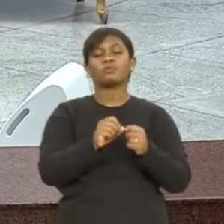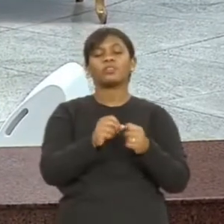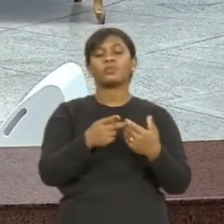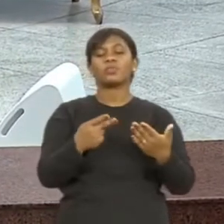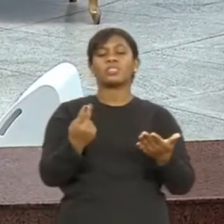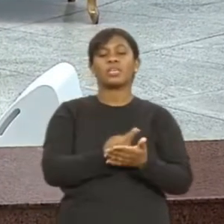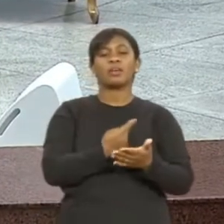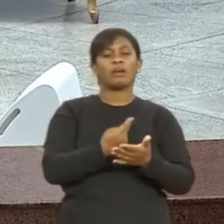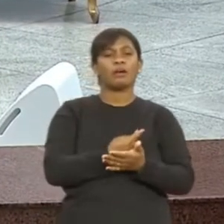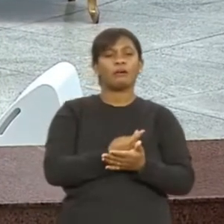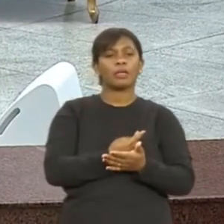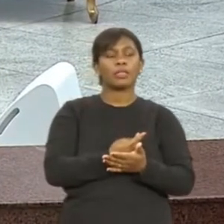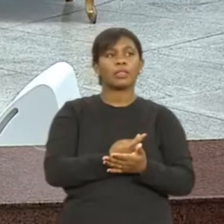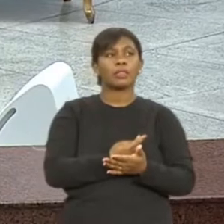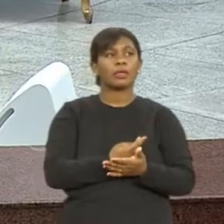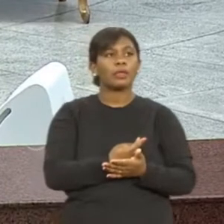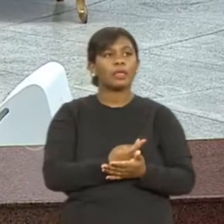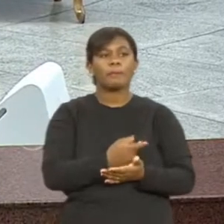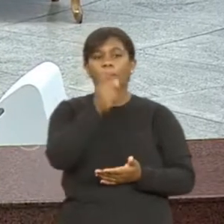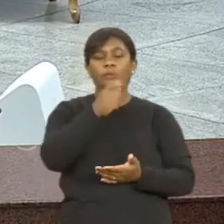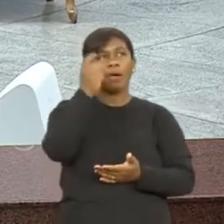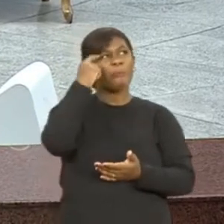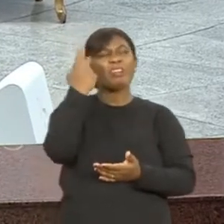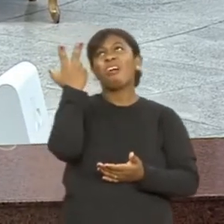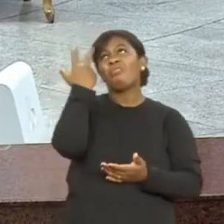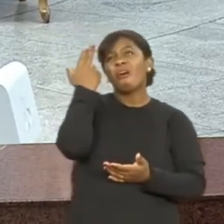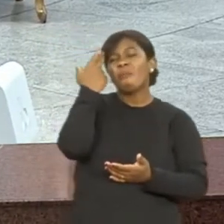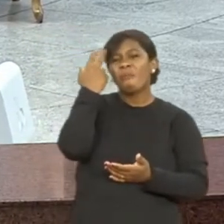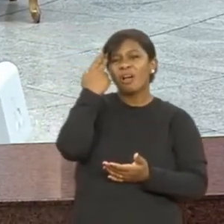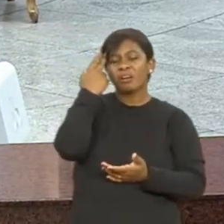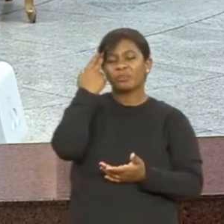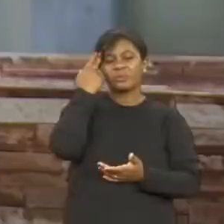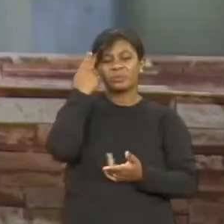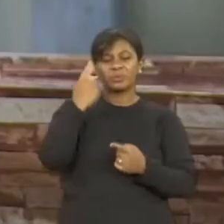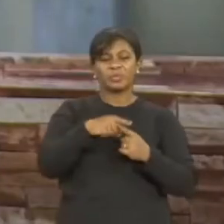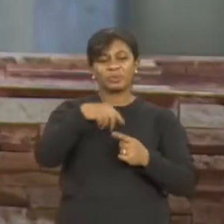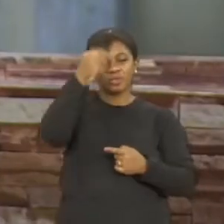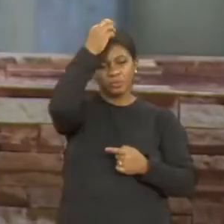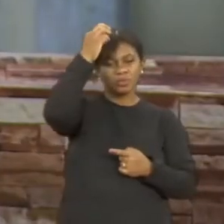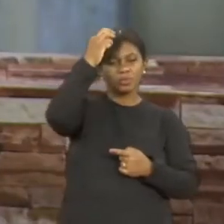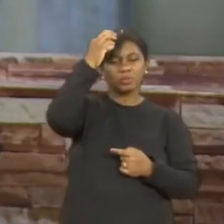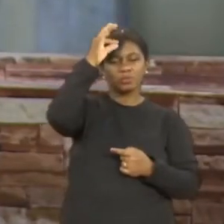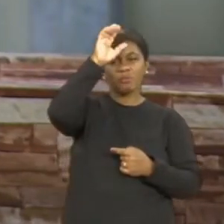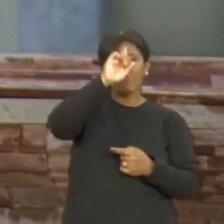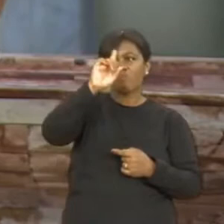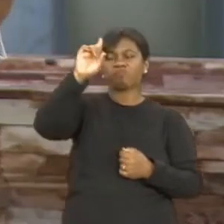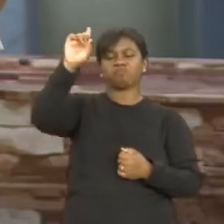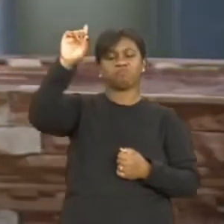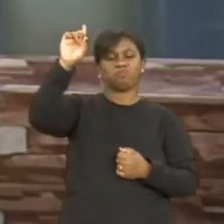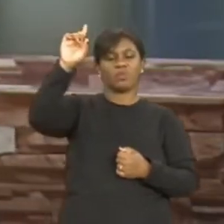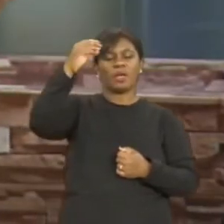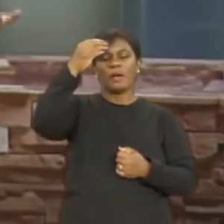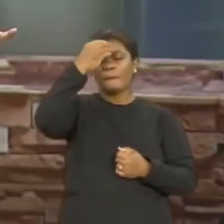como se fosse normal. Ela perde a sensibilidade do Espírito Santo. A mente vai